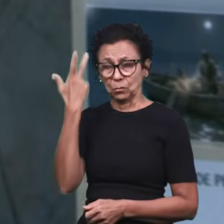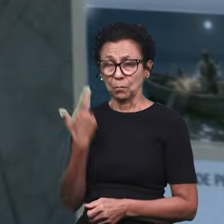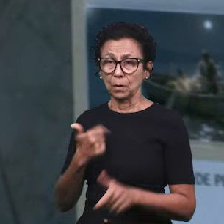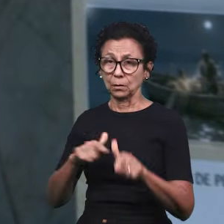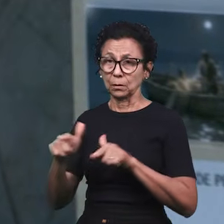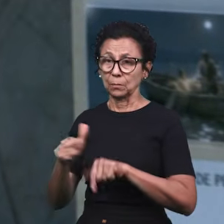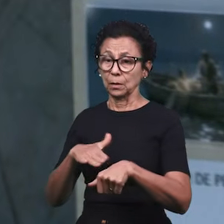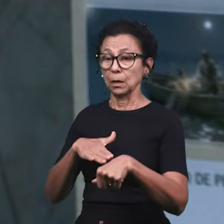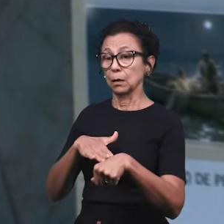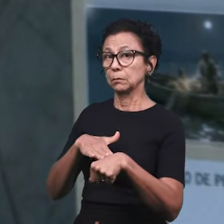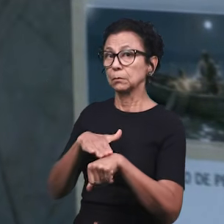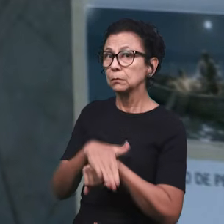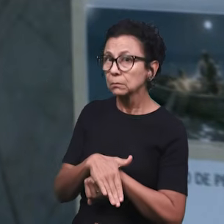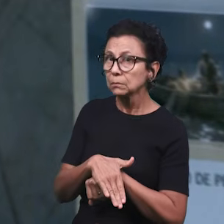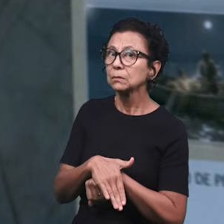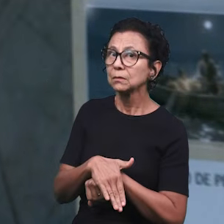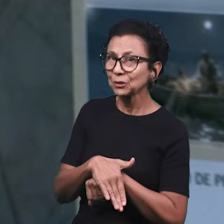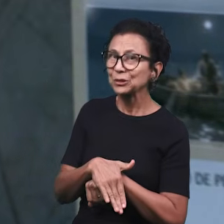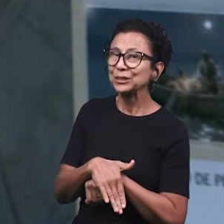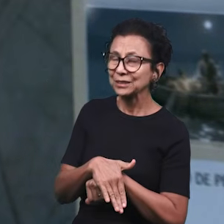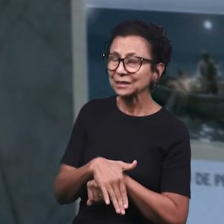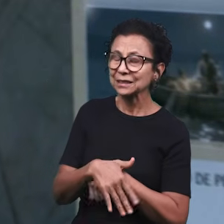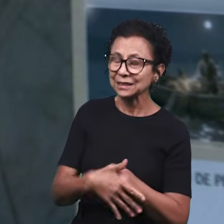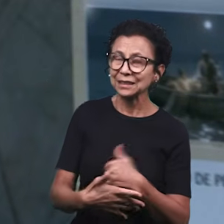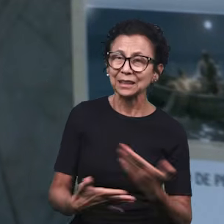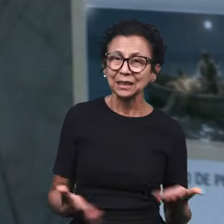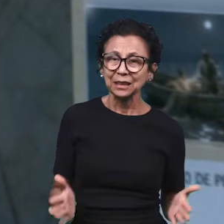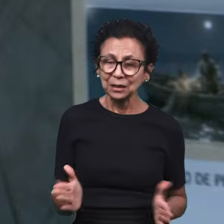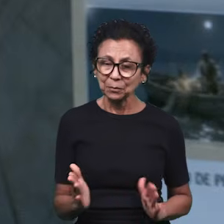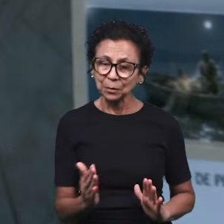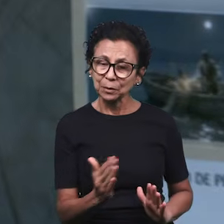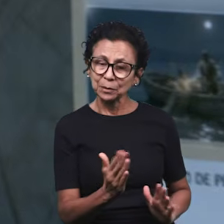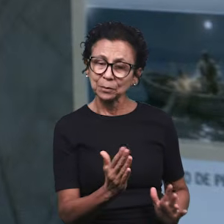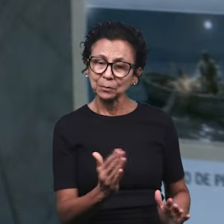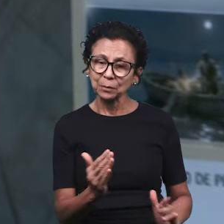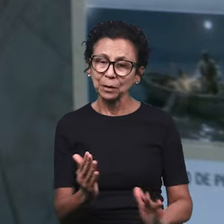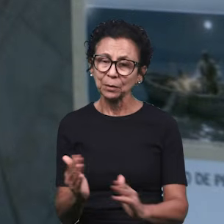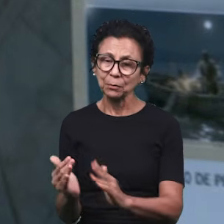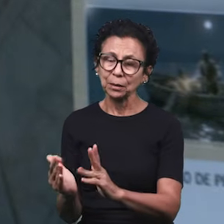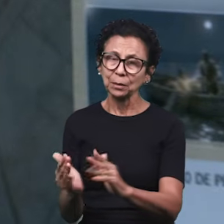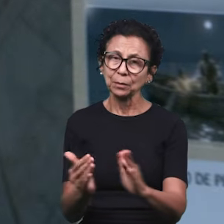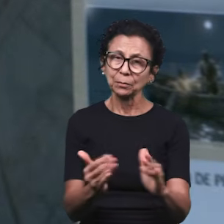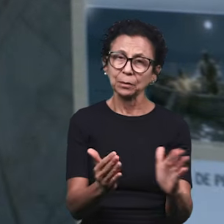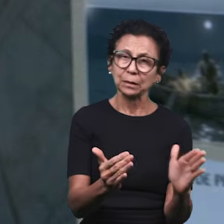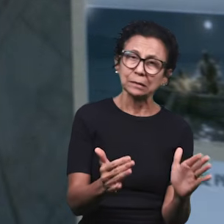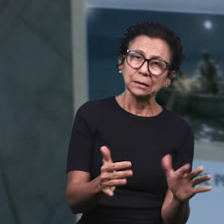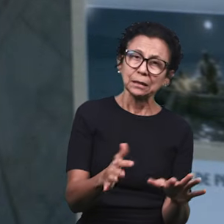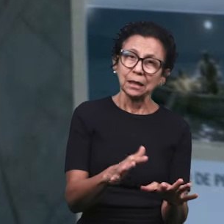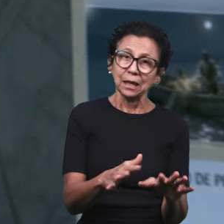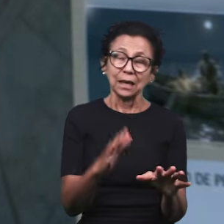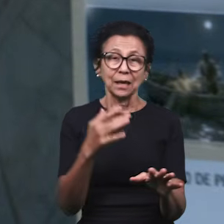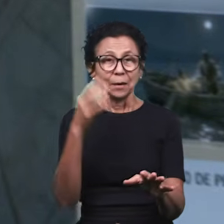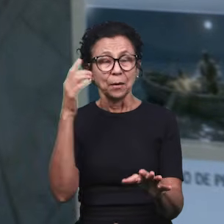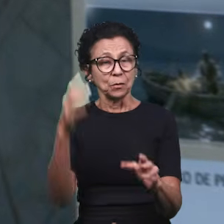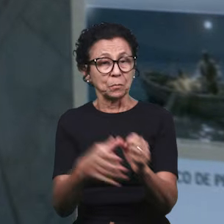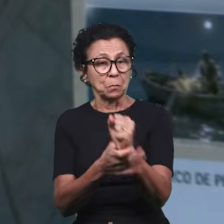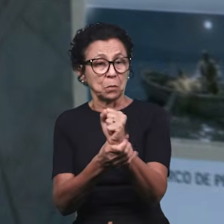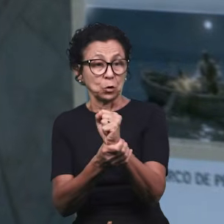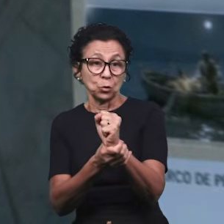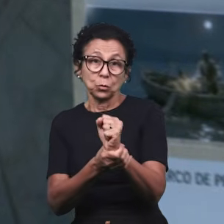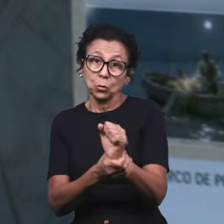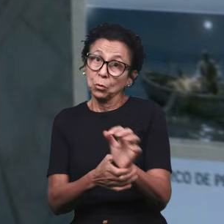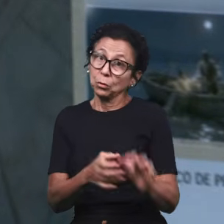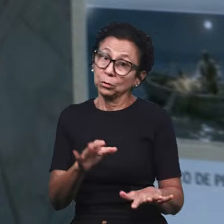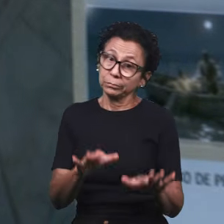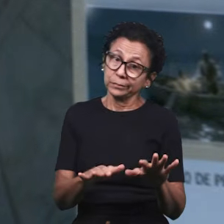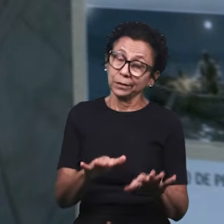noite, exatamente para que os peixes, não é, estão ali num ambiente que talvez seja mais seguro para eles, com